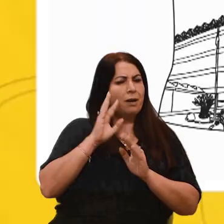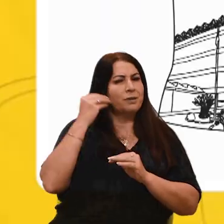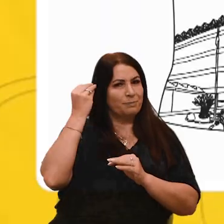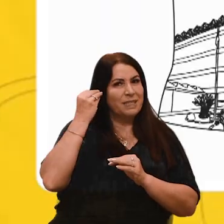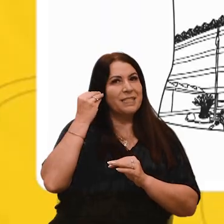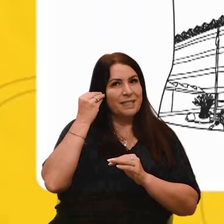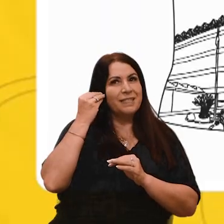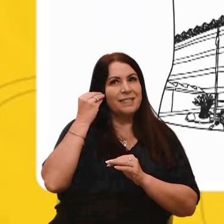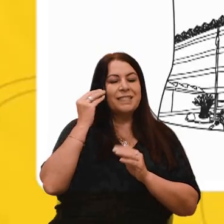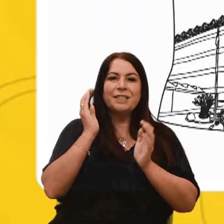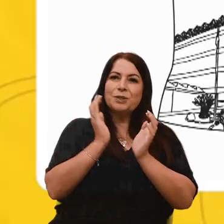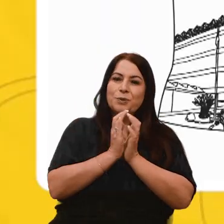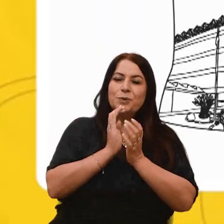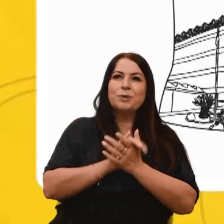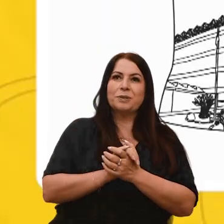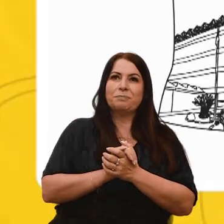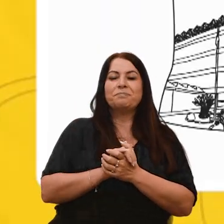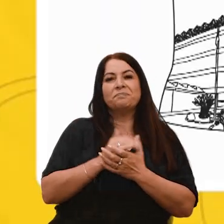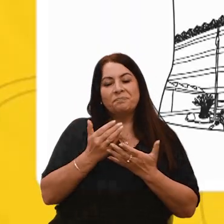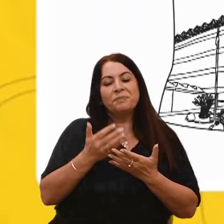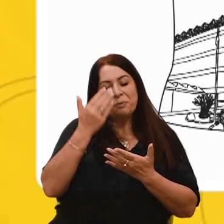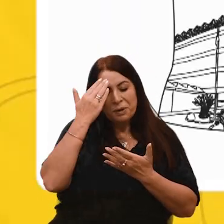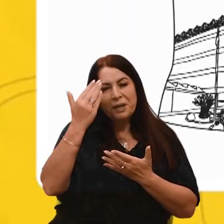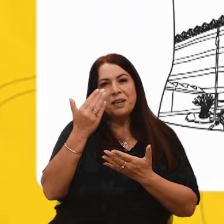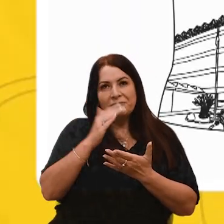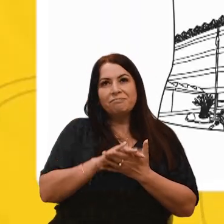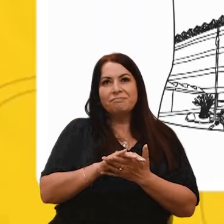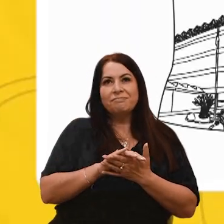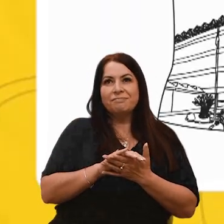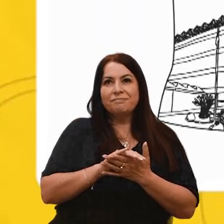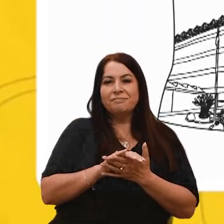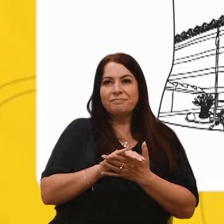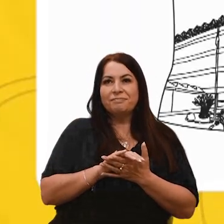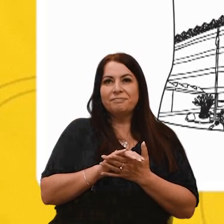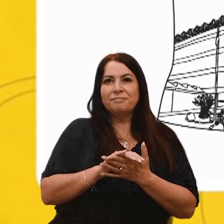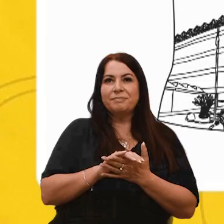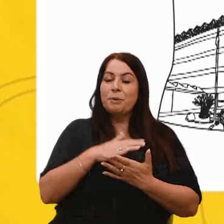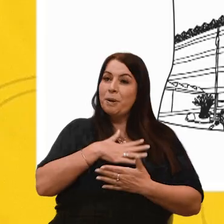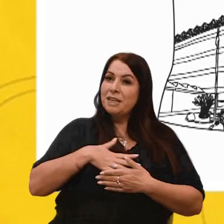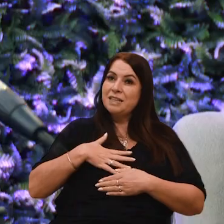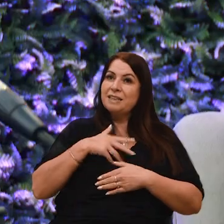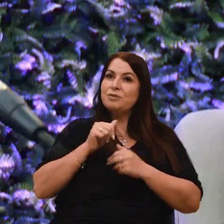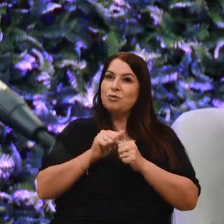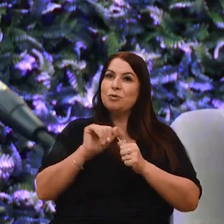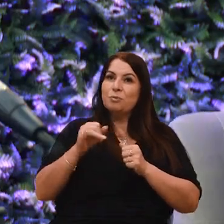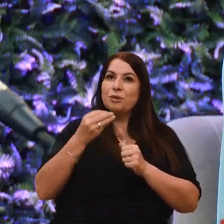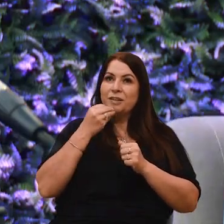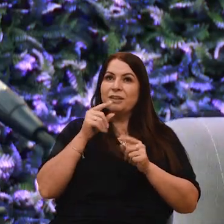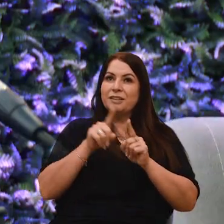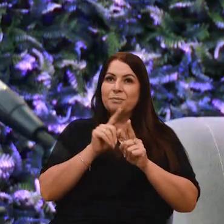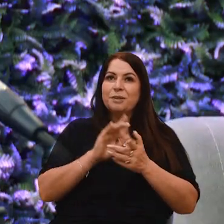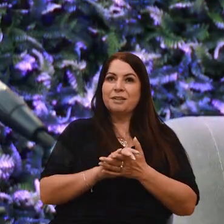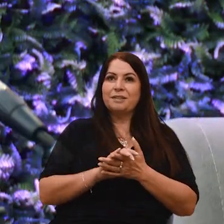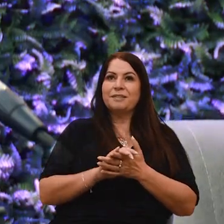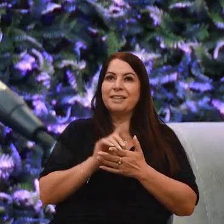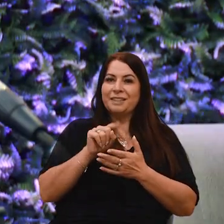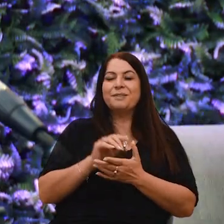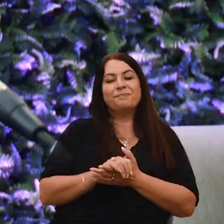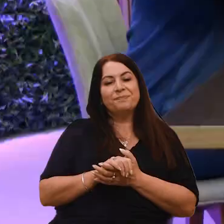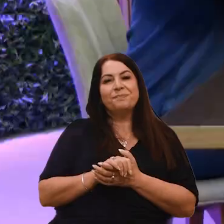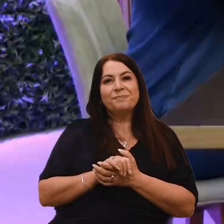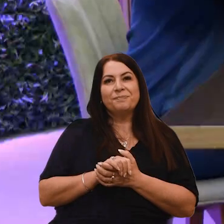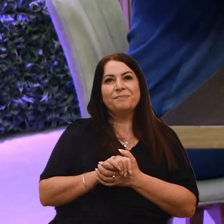experiência, ter na turma. Enfim, obrigada pelo prazer de estar aqui, pela oportunidade também. É isso.